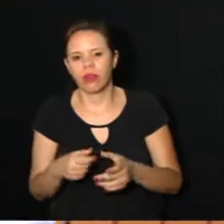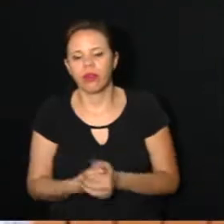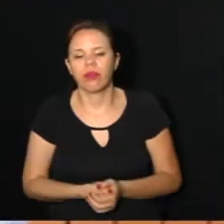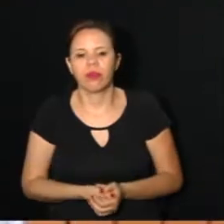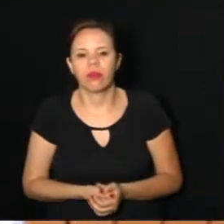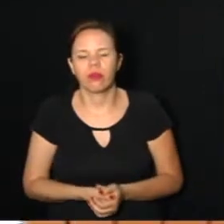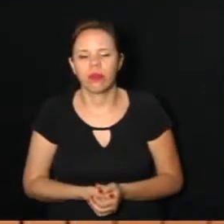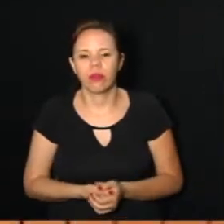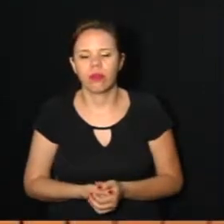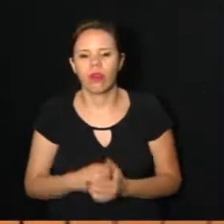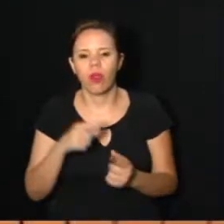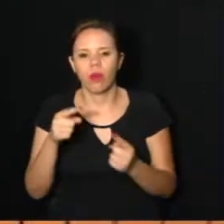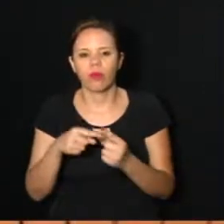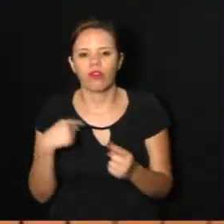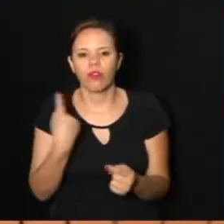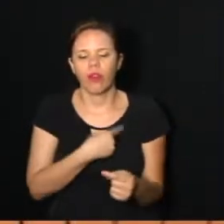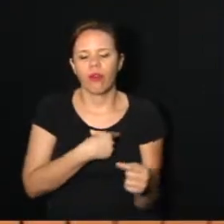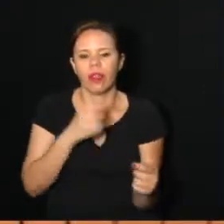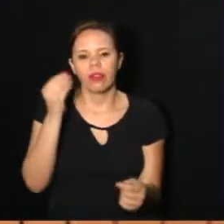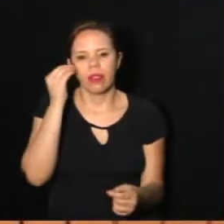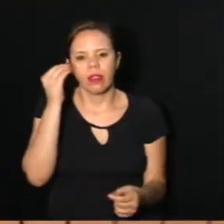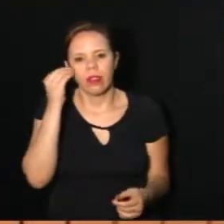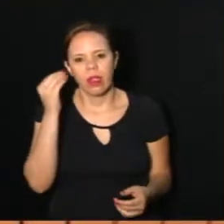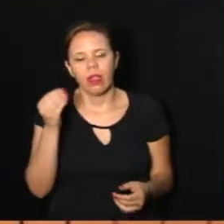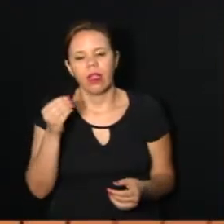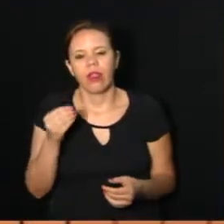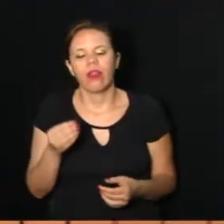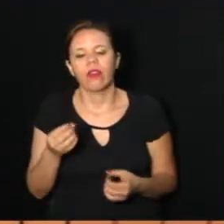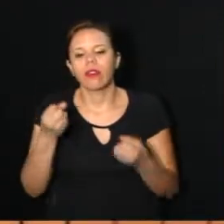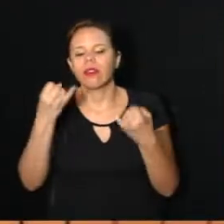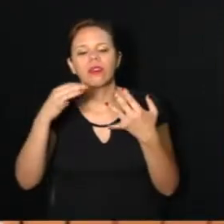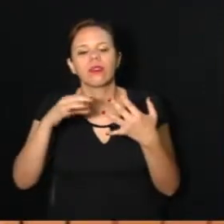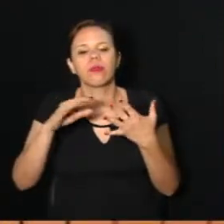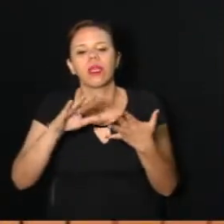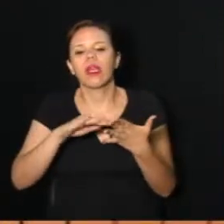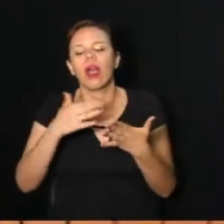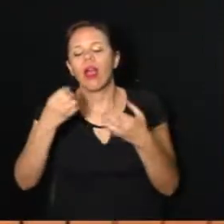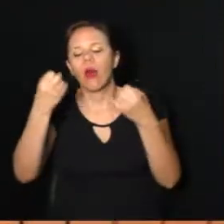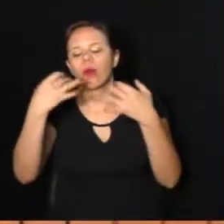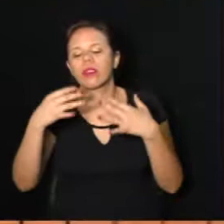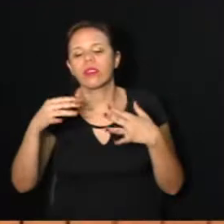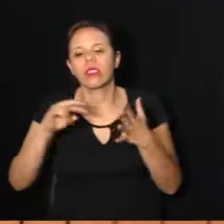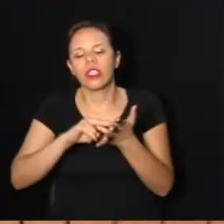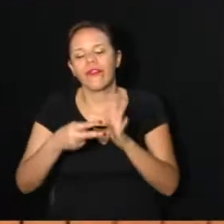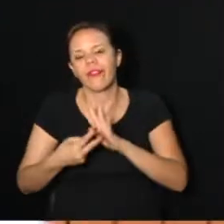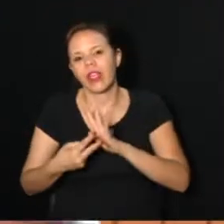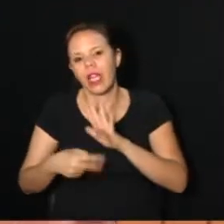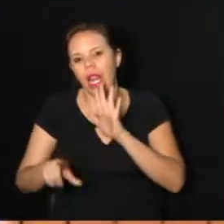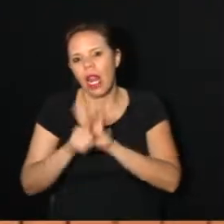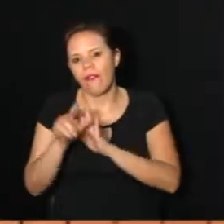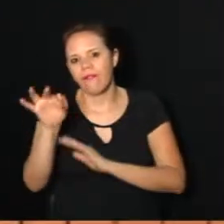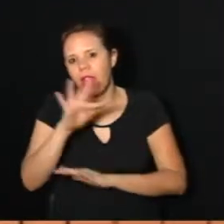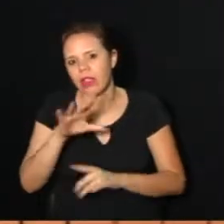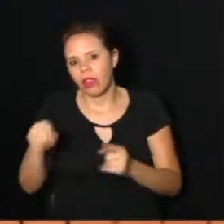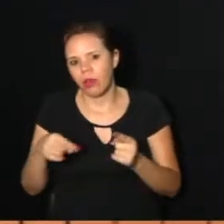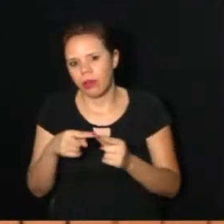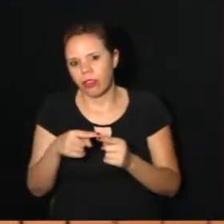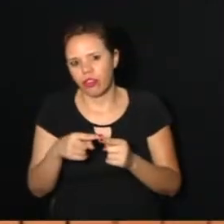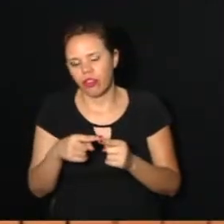o objetivo nosso foi tentar interpretar essa lei federal, uma lei que tem o objetivo